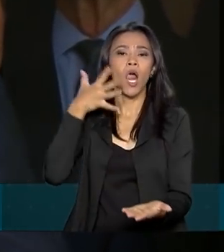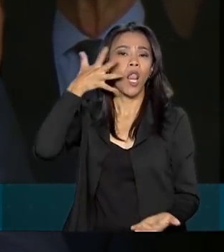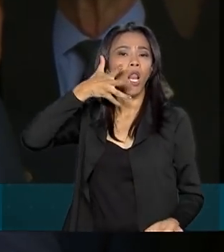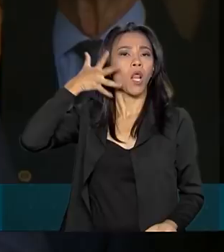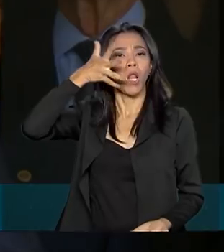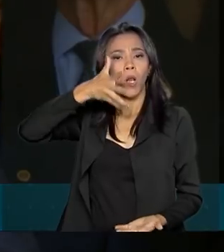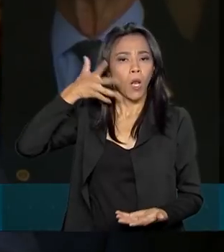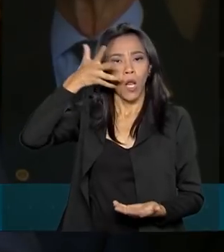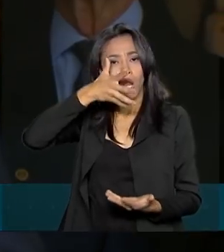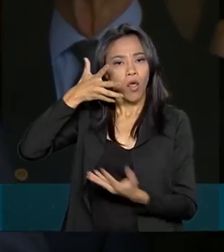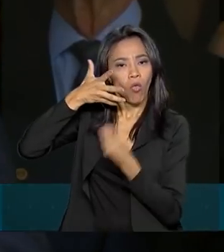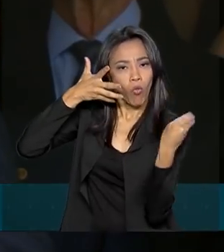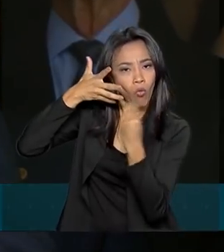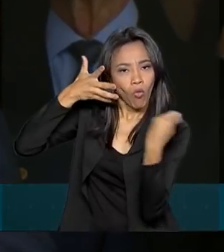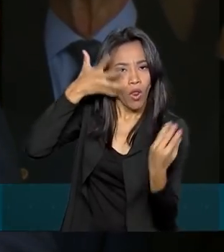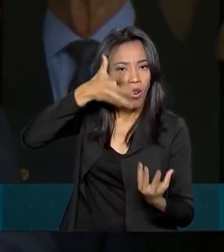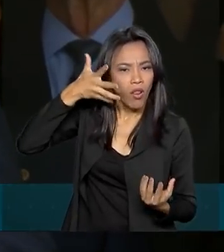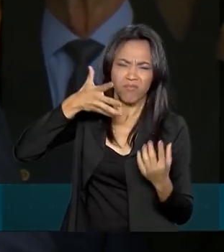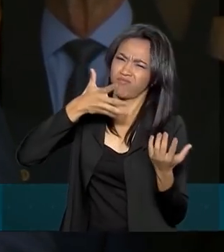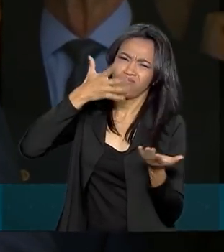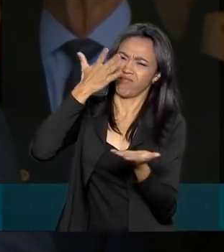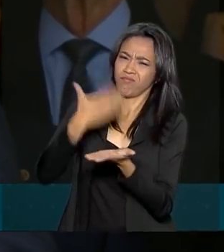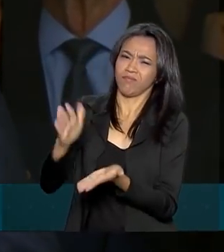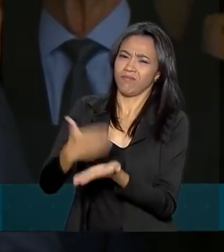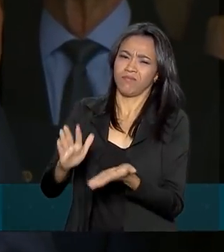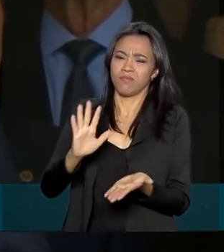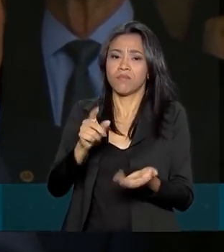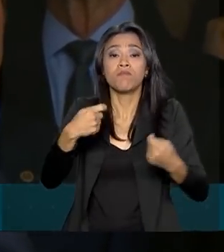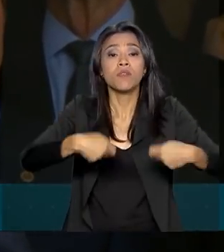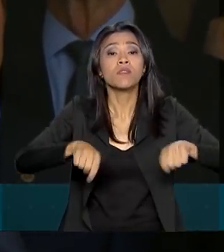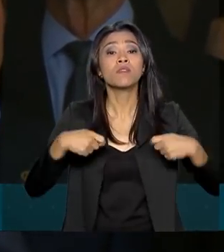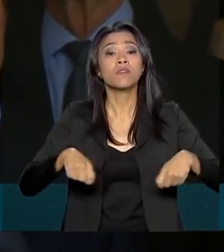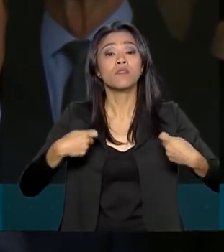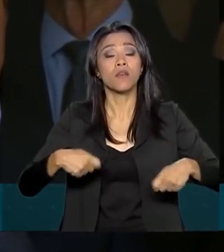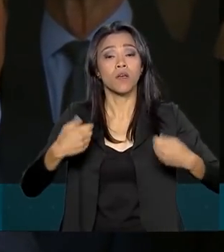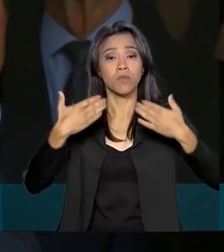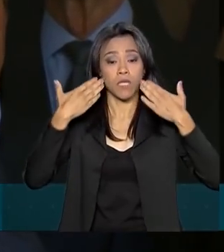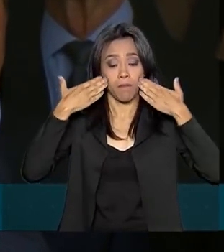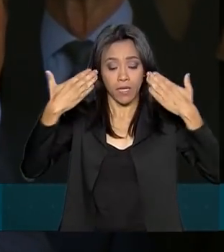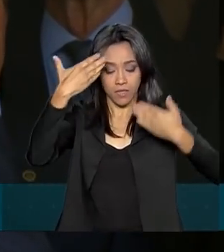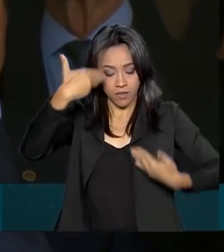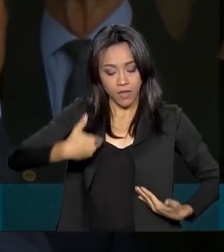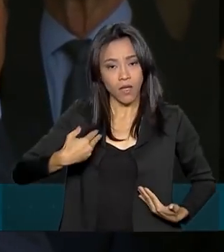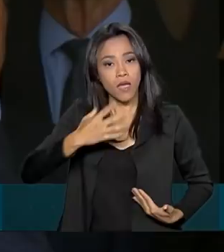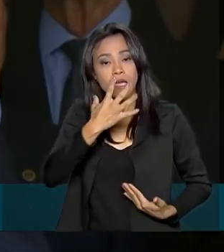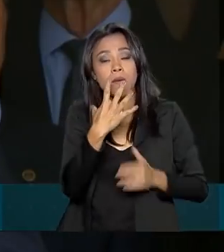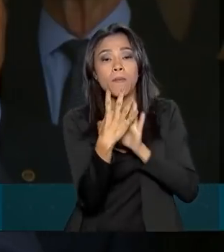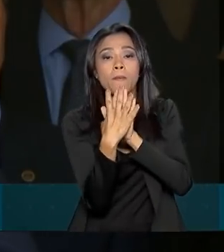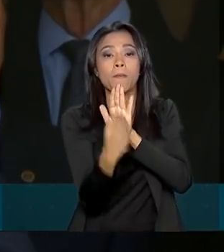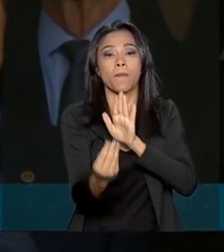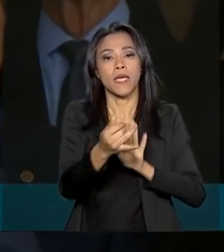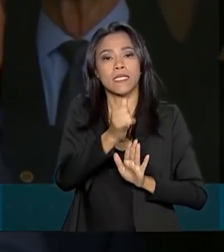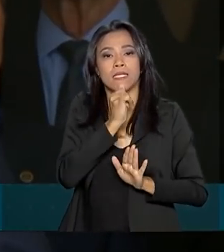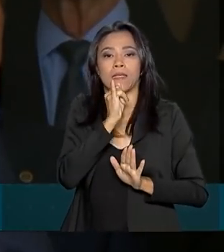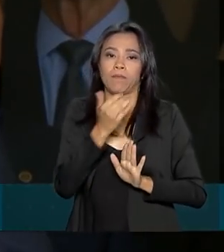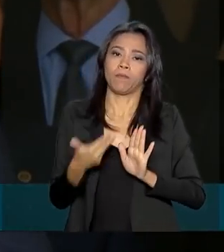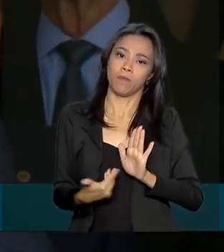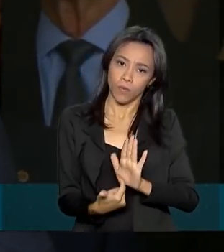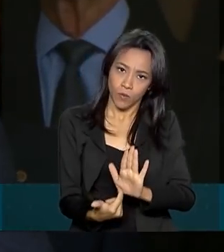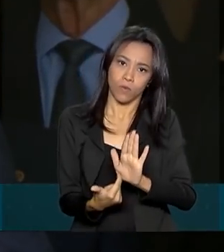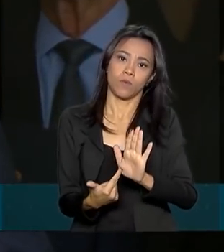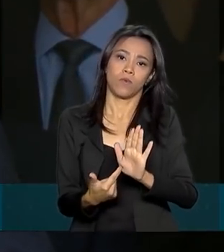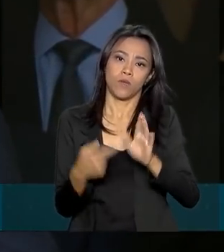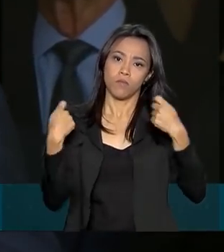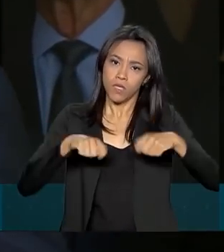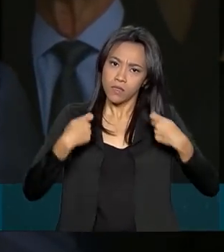de político. Nós temos que dar exemplo, nós, executivo e legislativo, temos